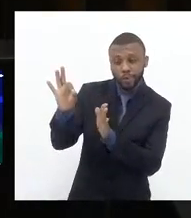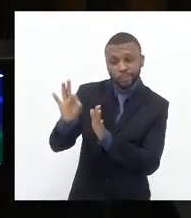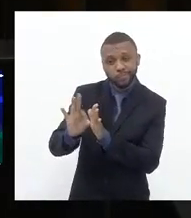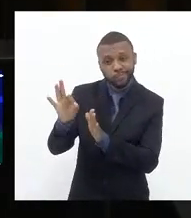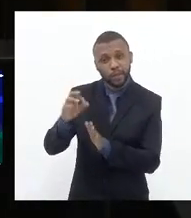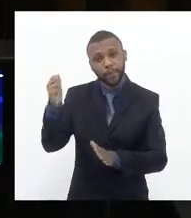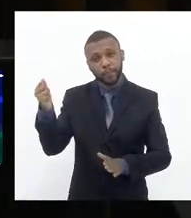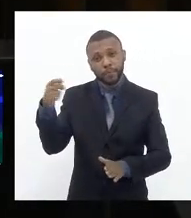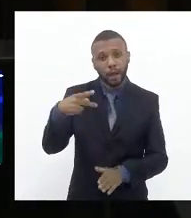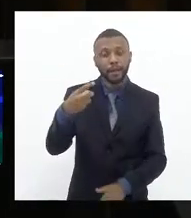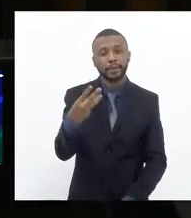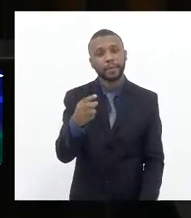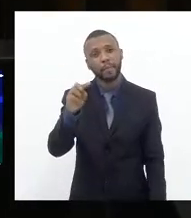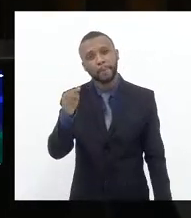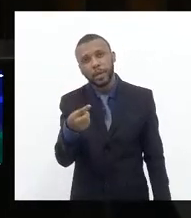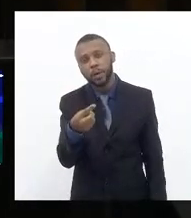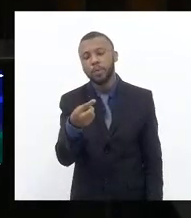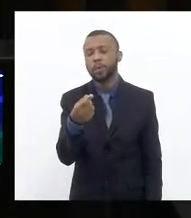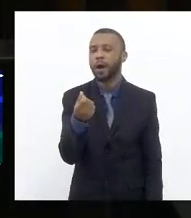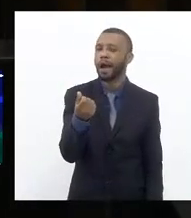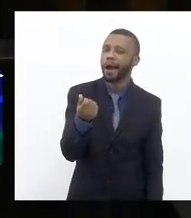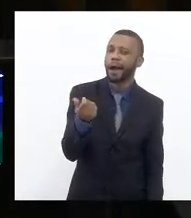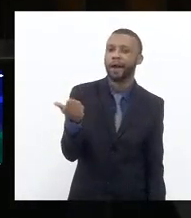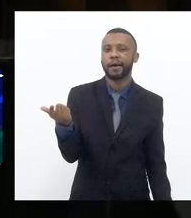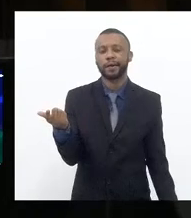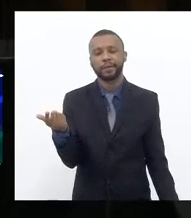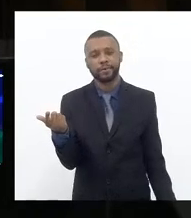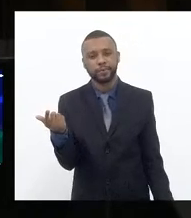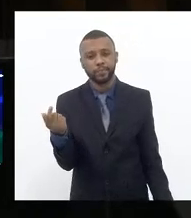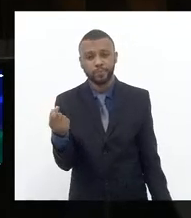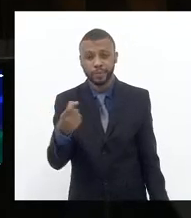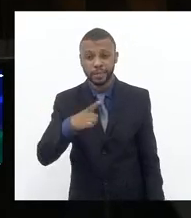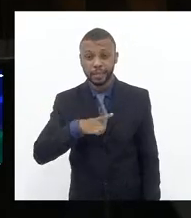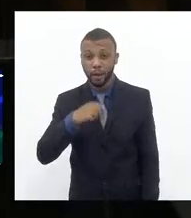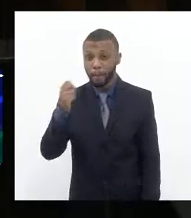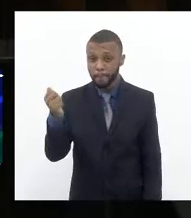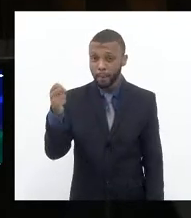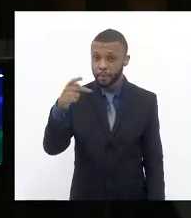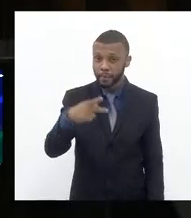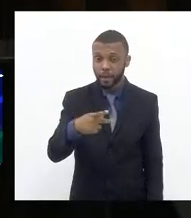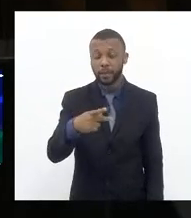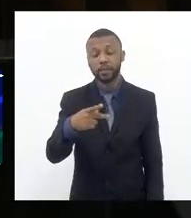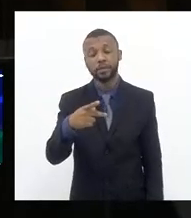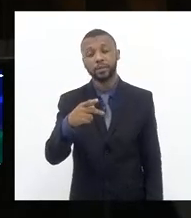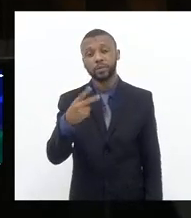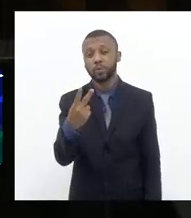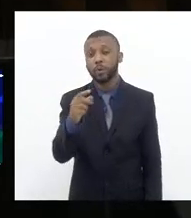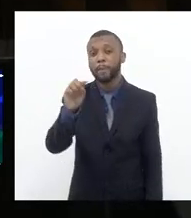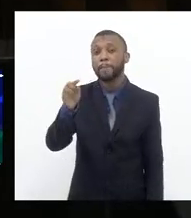ganhando 3 mil e poucos reais, vai ter uma aposentadoria de 2 mil reais.